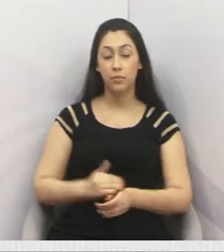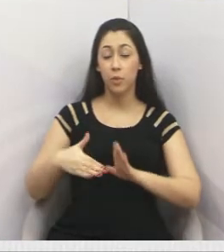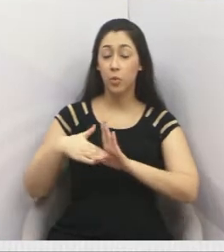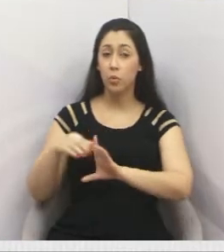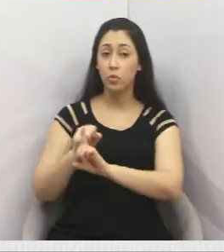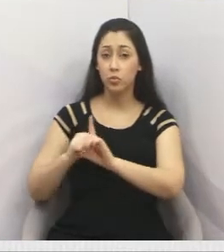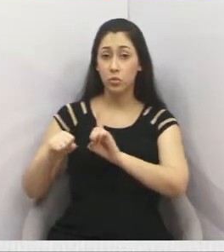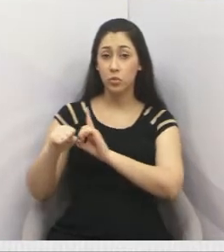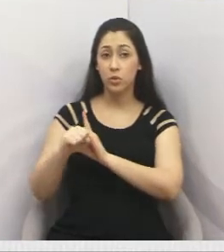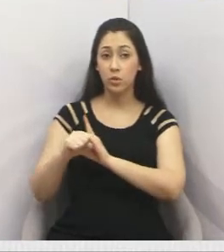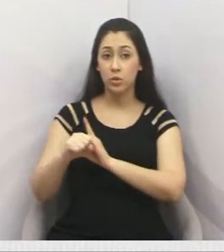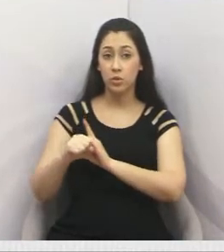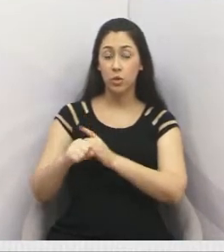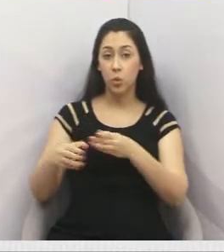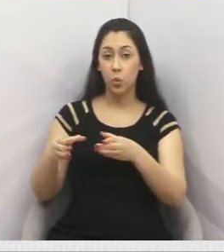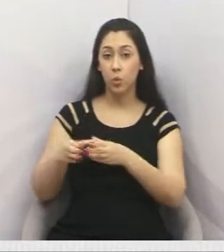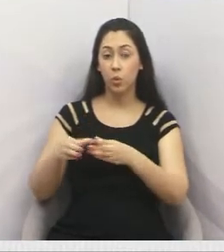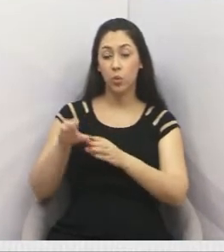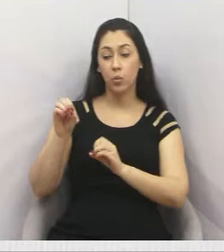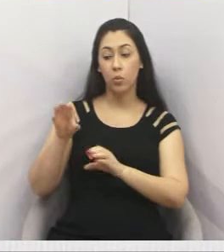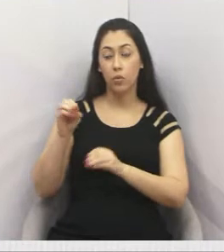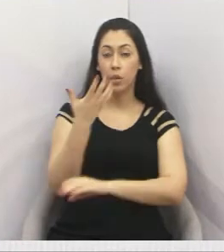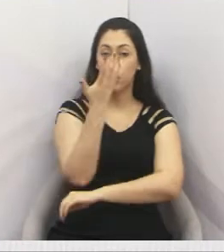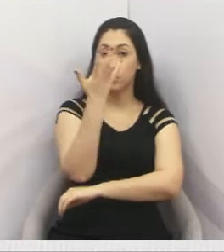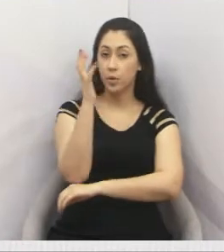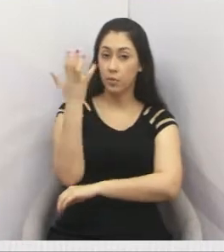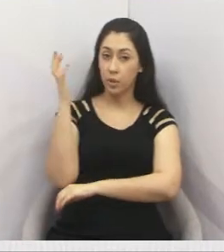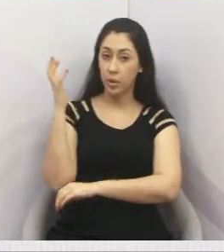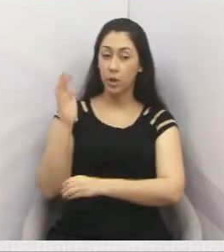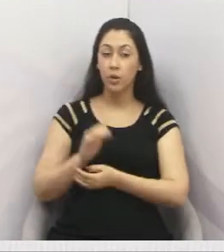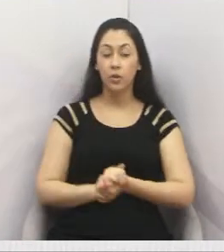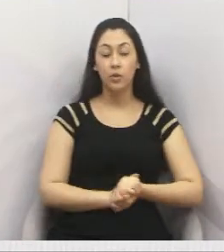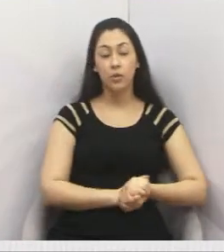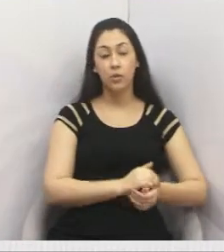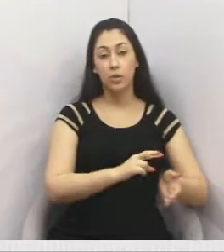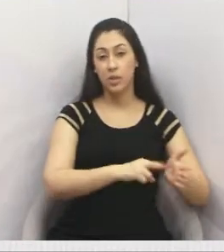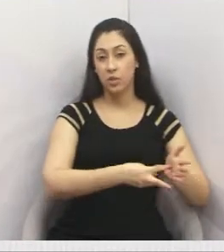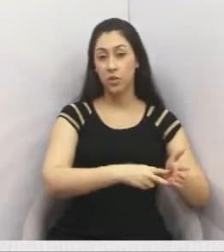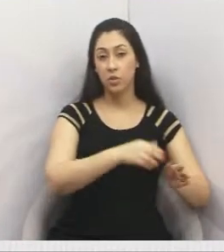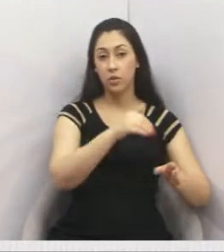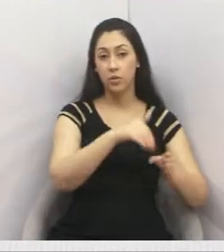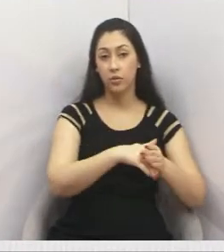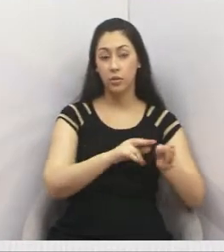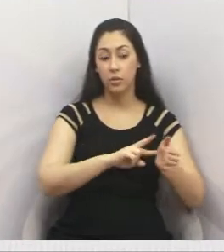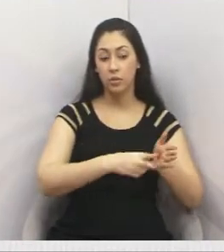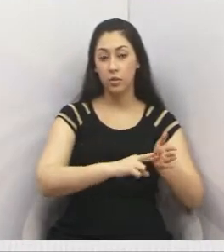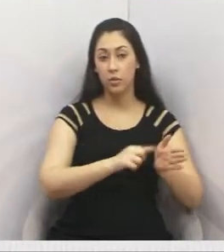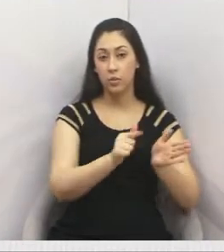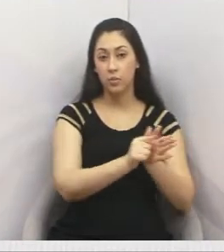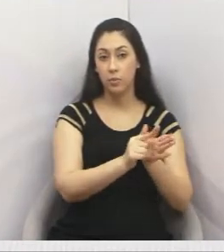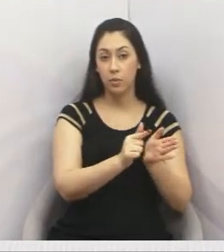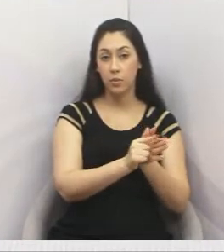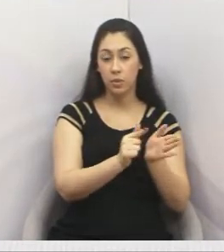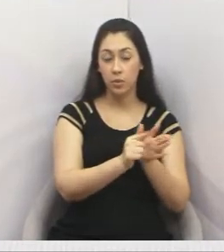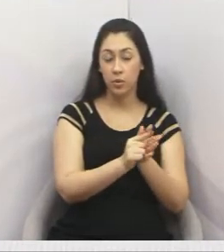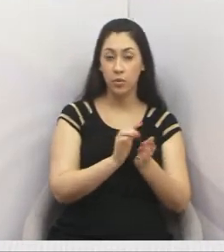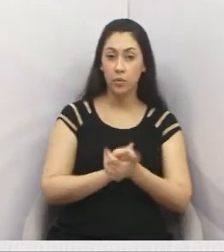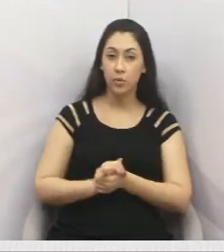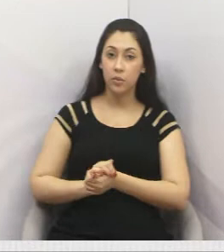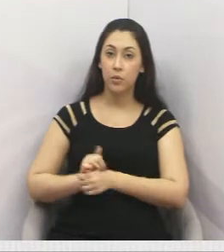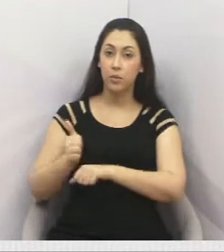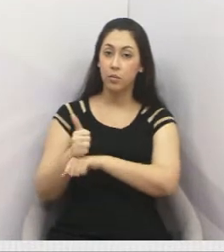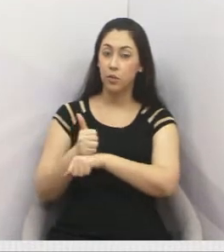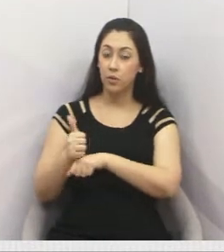Movimentos populares, Núcleo de Alfabetização Ecológica, entidades de classe sindical, Sindicato dos Papeleiros,